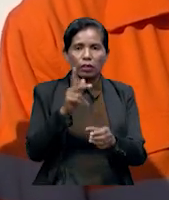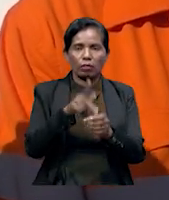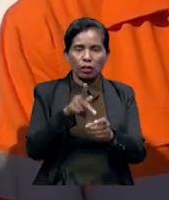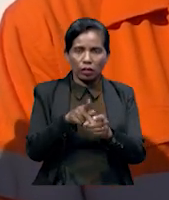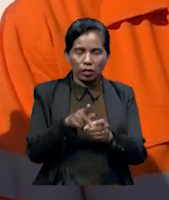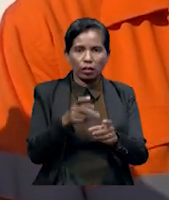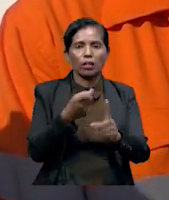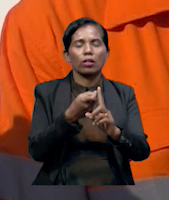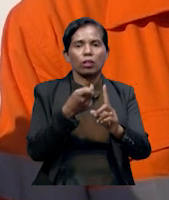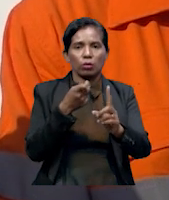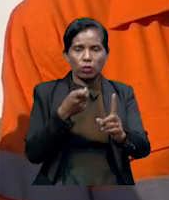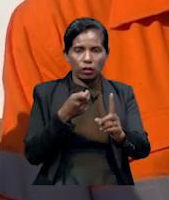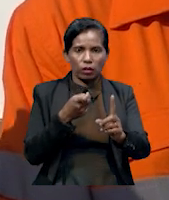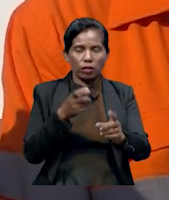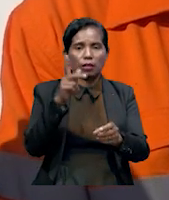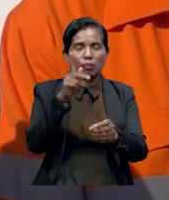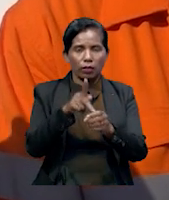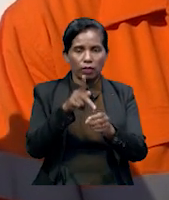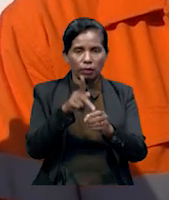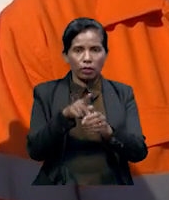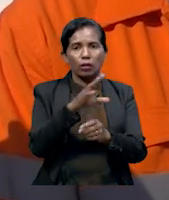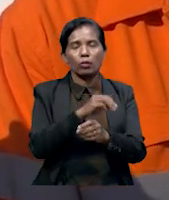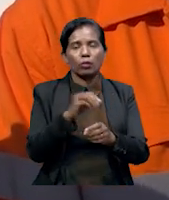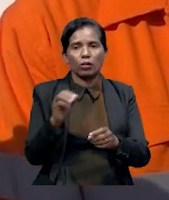Mas você vai undan,